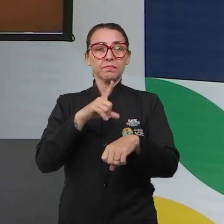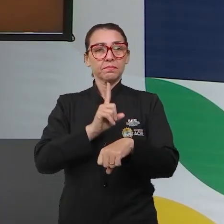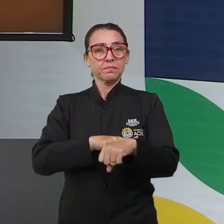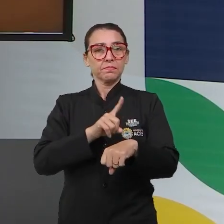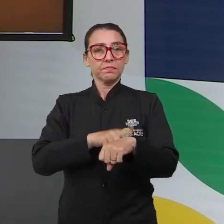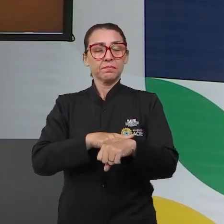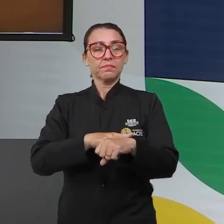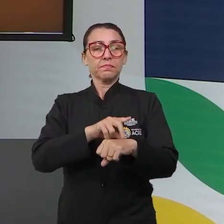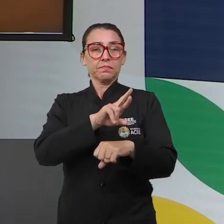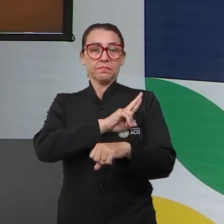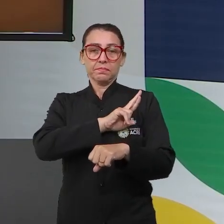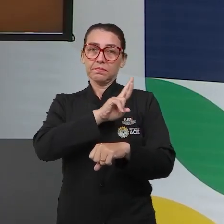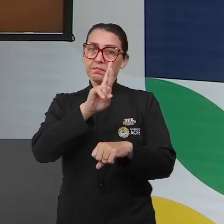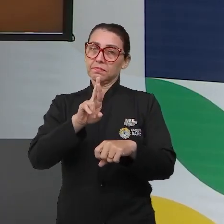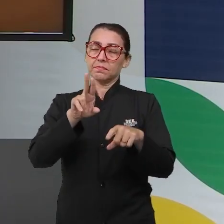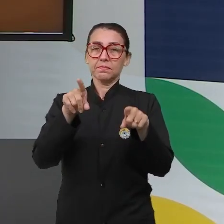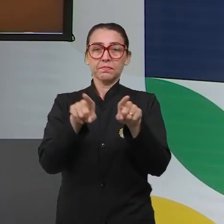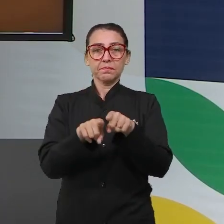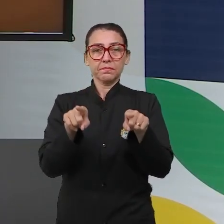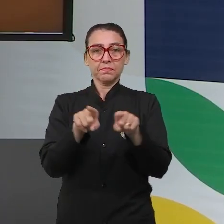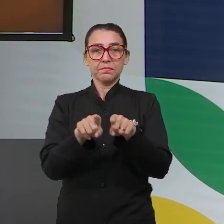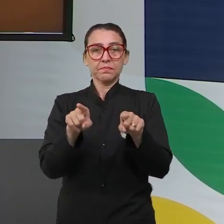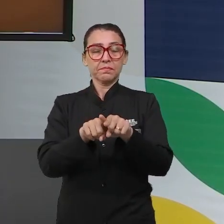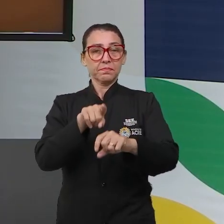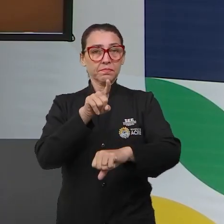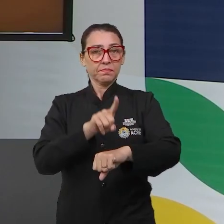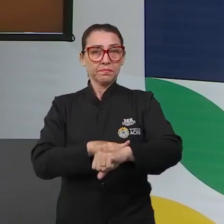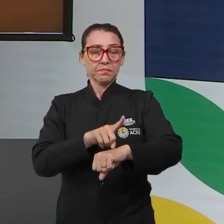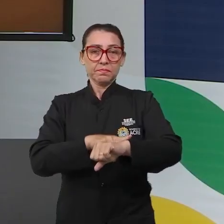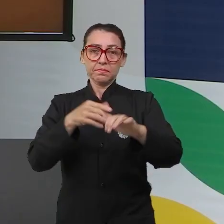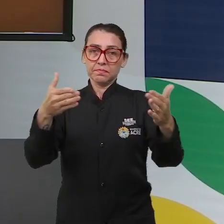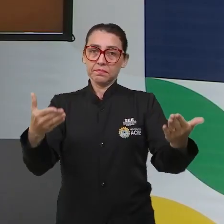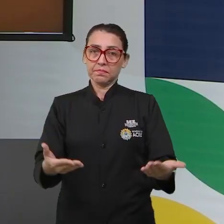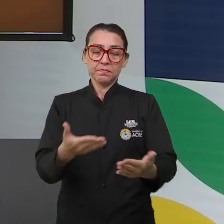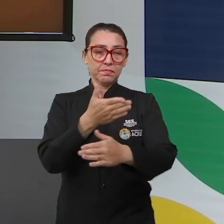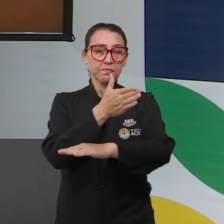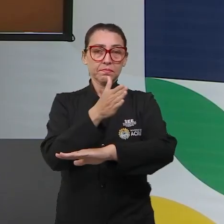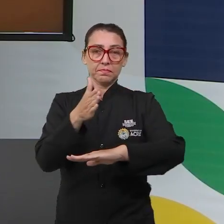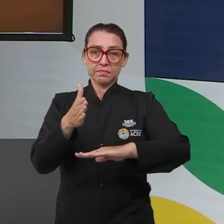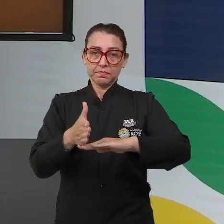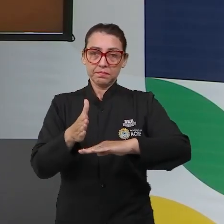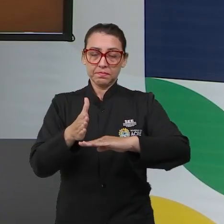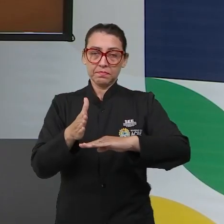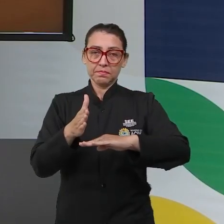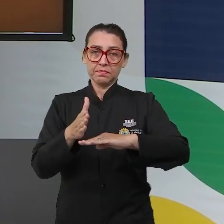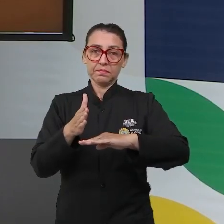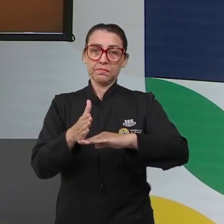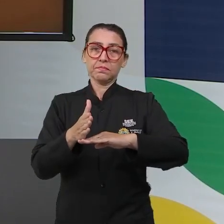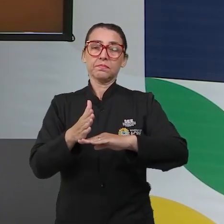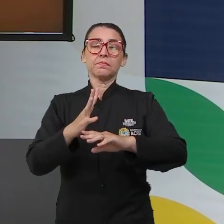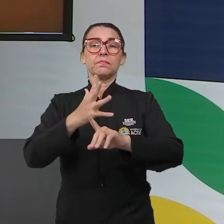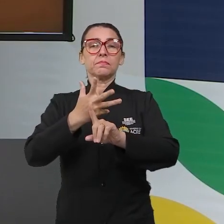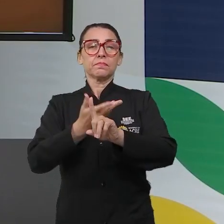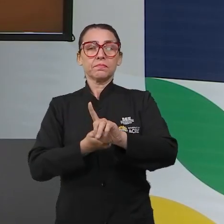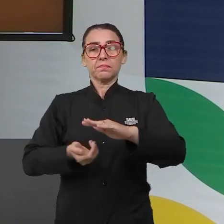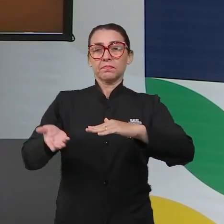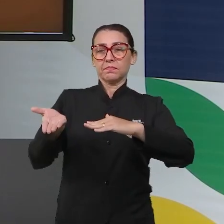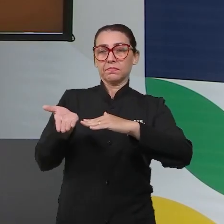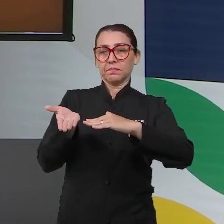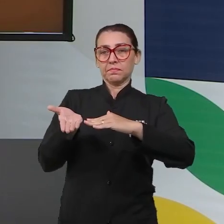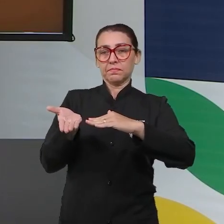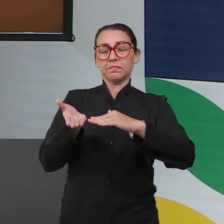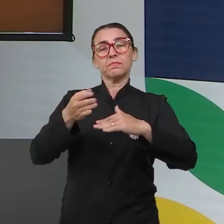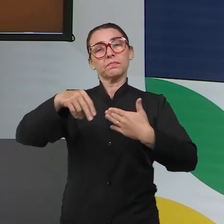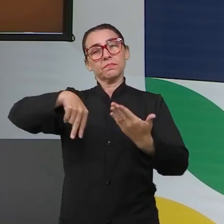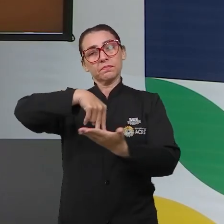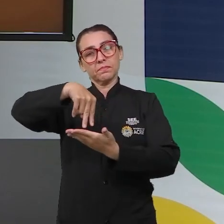era religiosa e também tem esse momento agora da Idade Moderna, né? Da arte contemporânea, que aí a